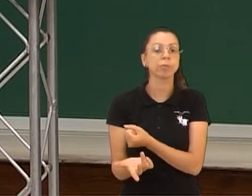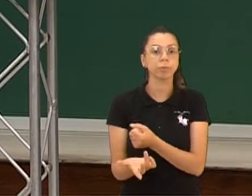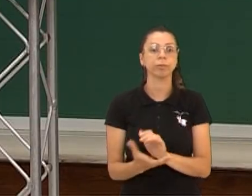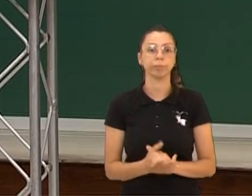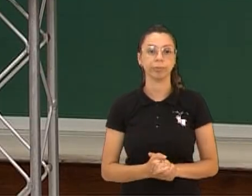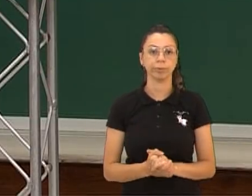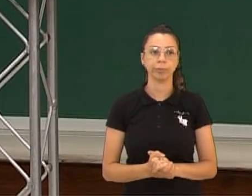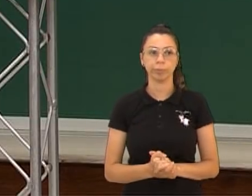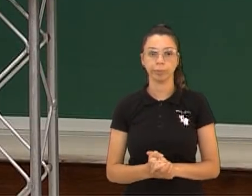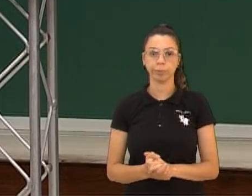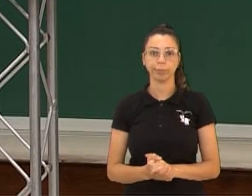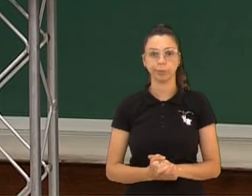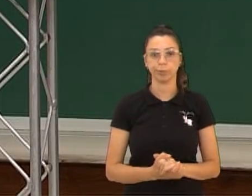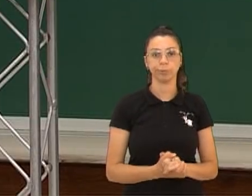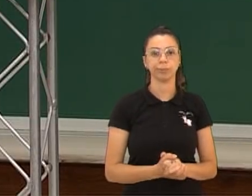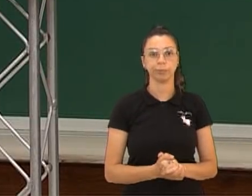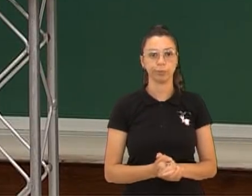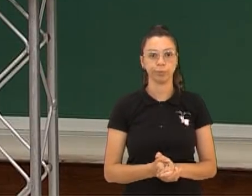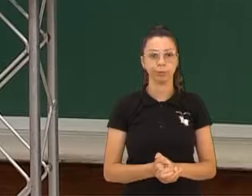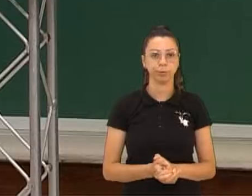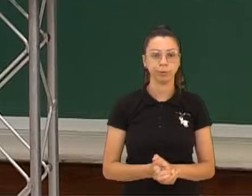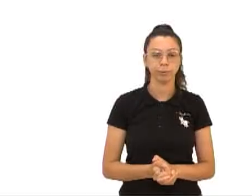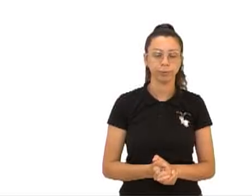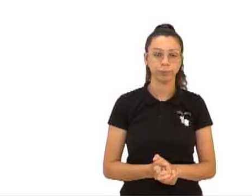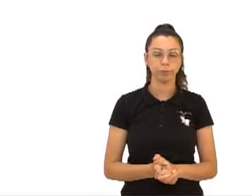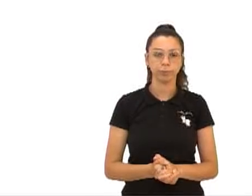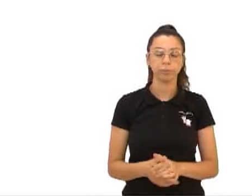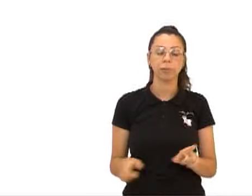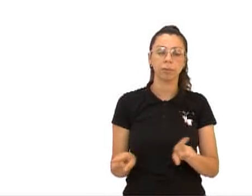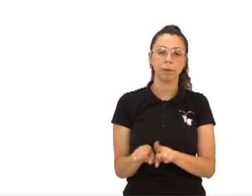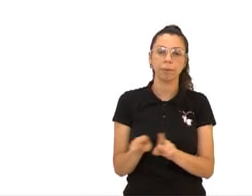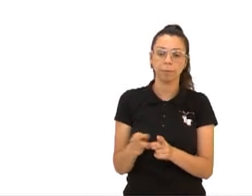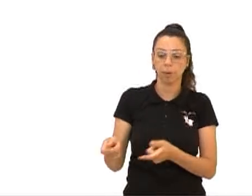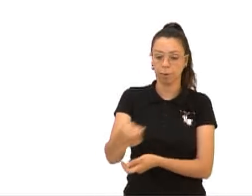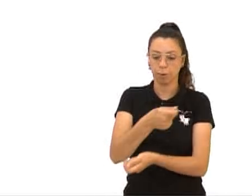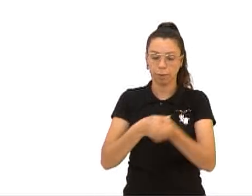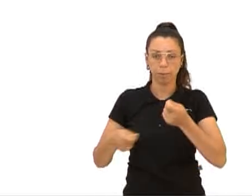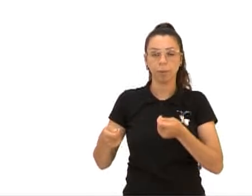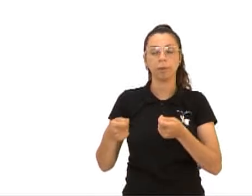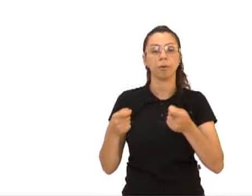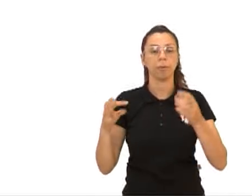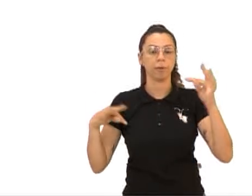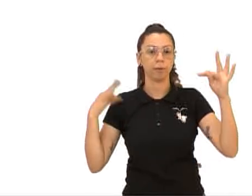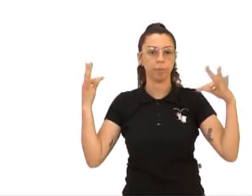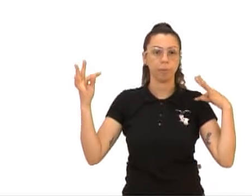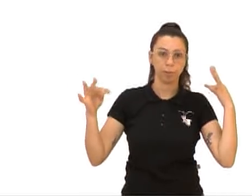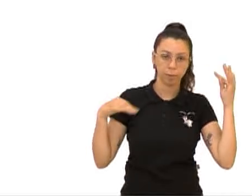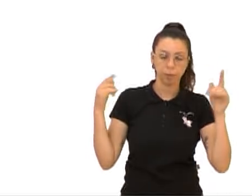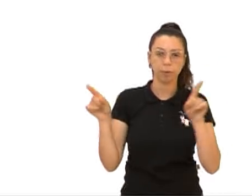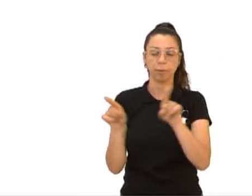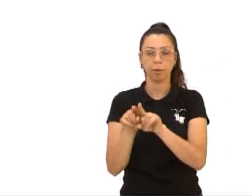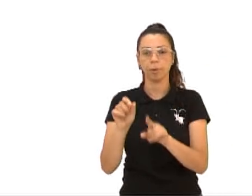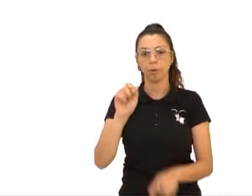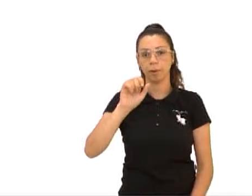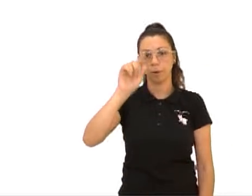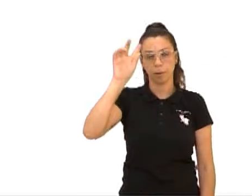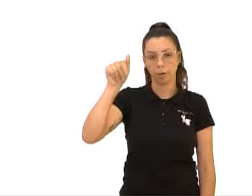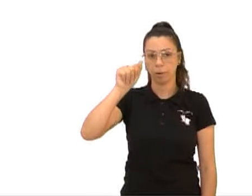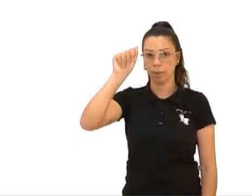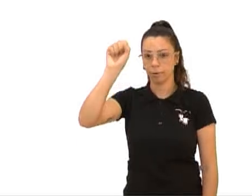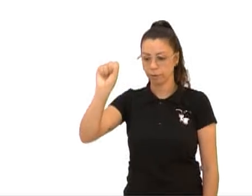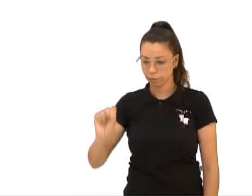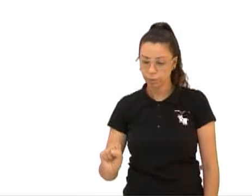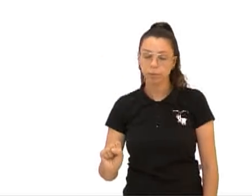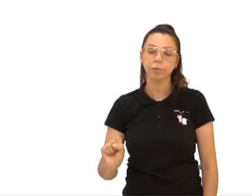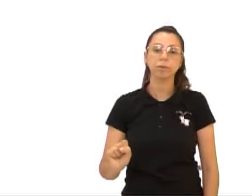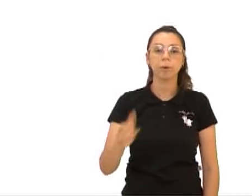é impressionante. No comércio, daí voltamos aí com o turismo, os parques nacionais do Quênia e da África do Sul atraem